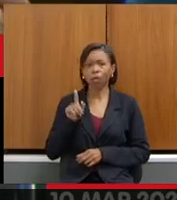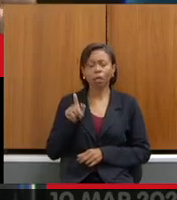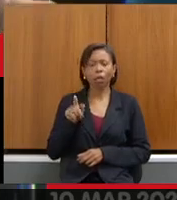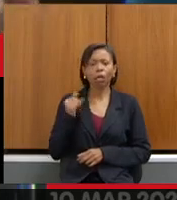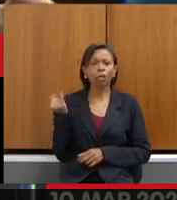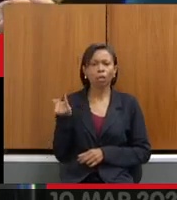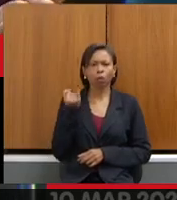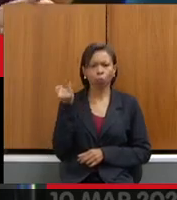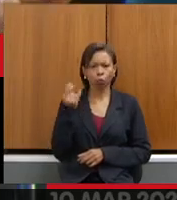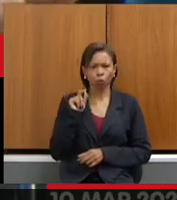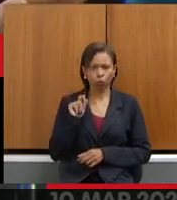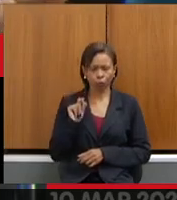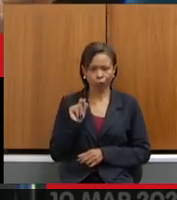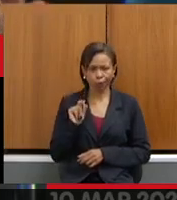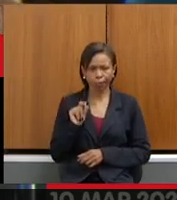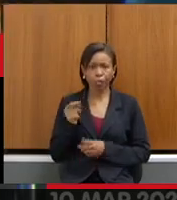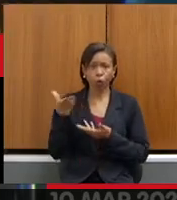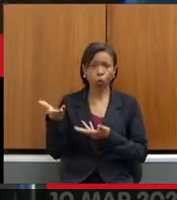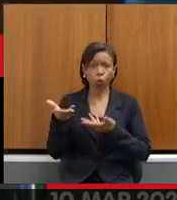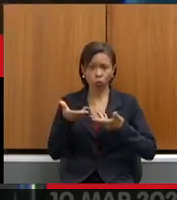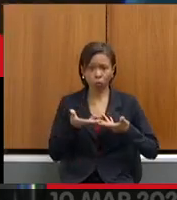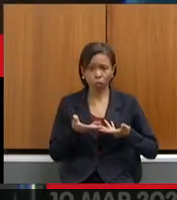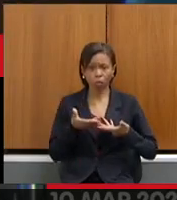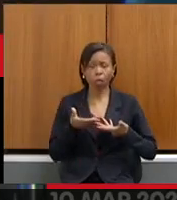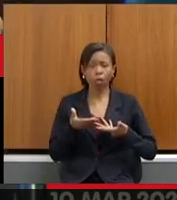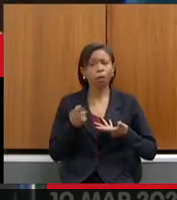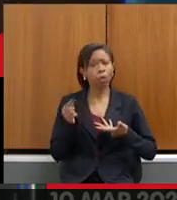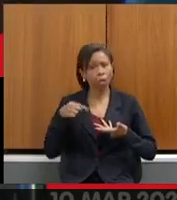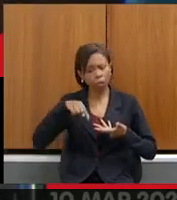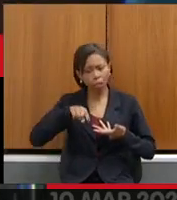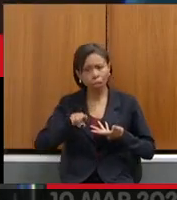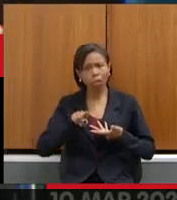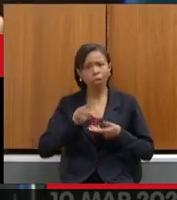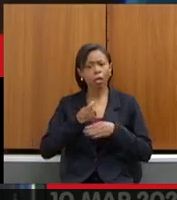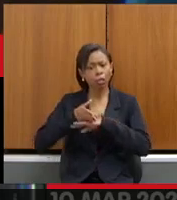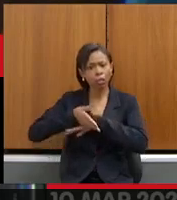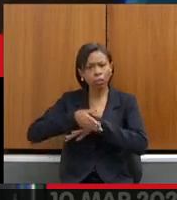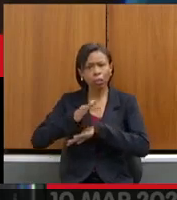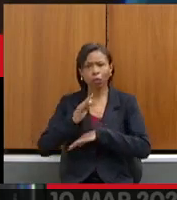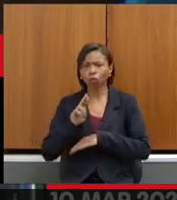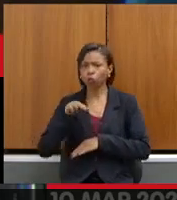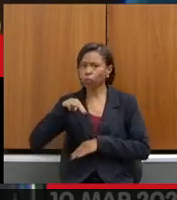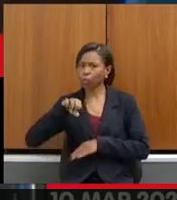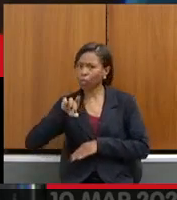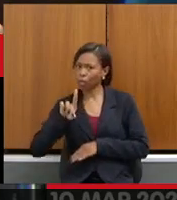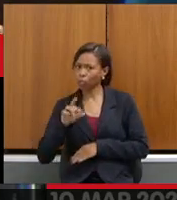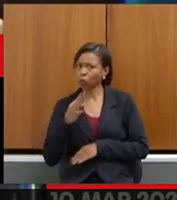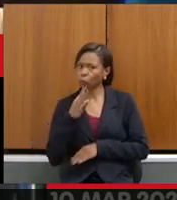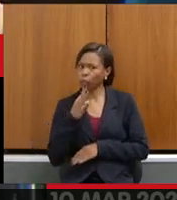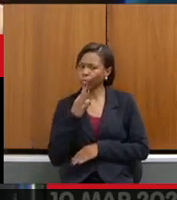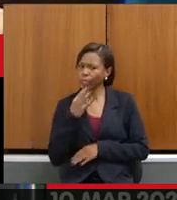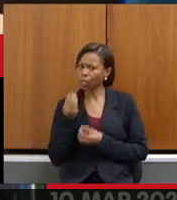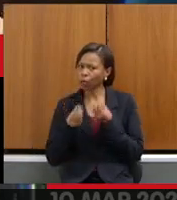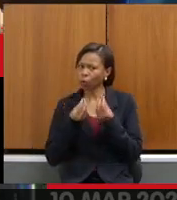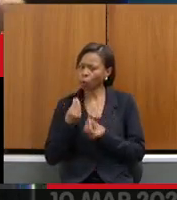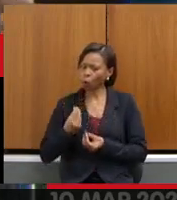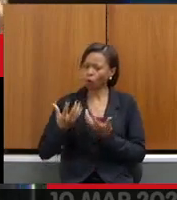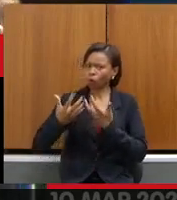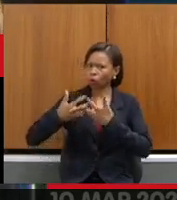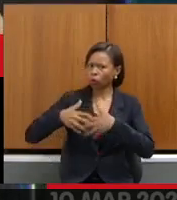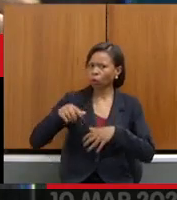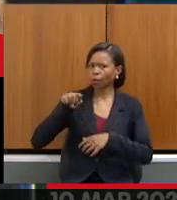importante Deputado nós convidarmos o Flávio para ir lá na funed ele conhecer a funed de saber como que funciona saber quais são as dificuldades